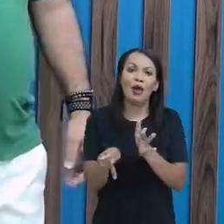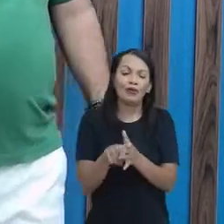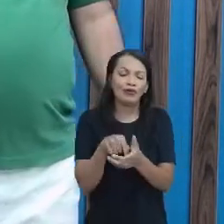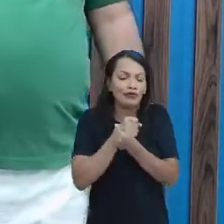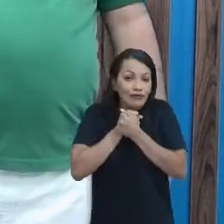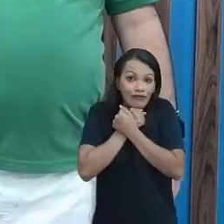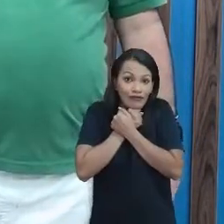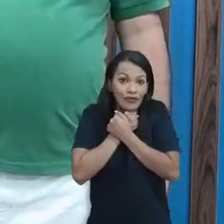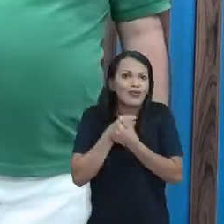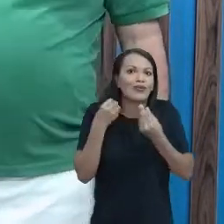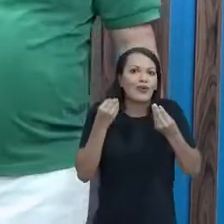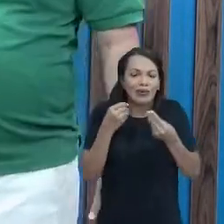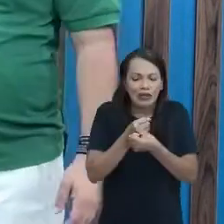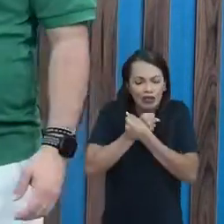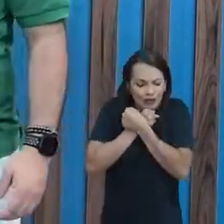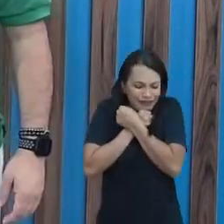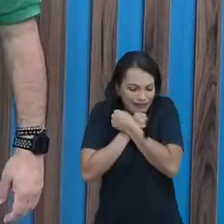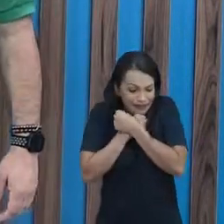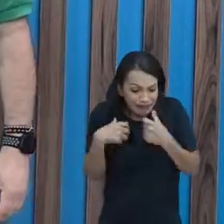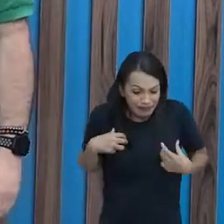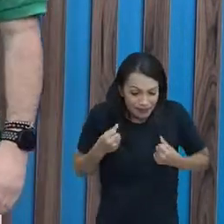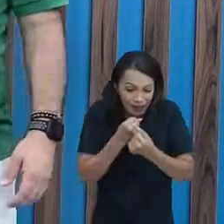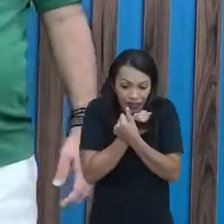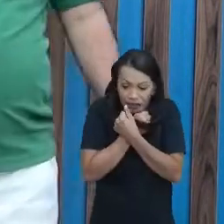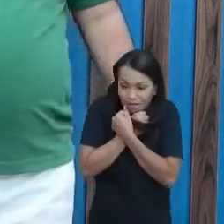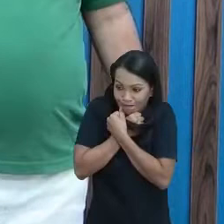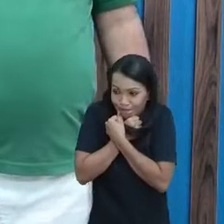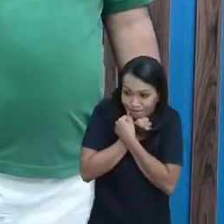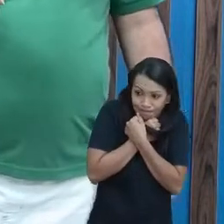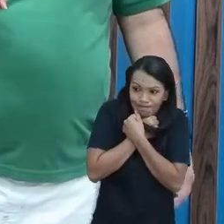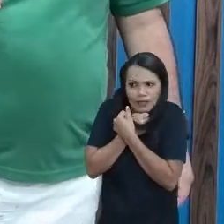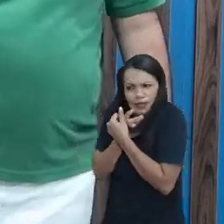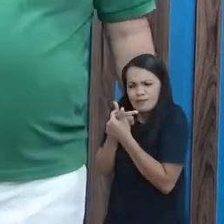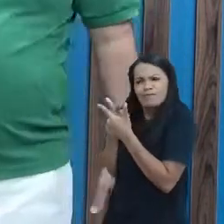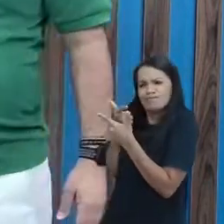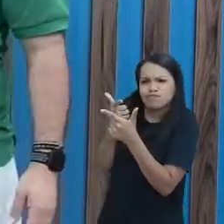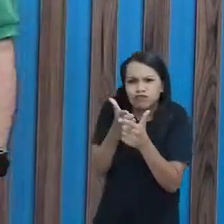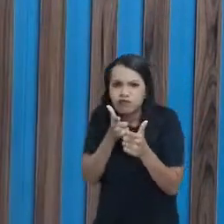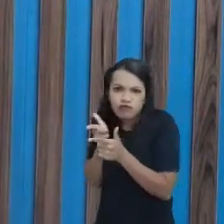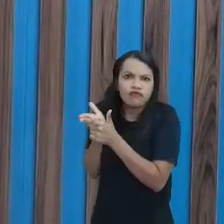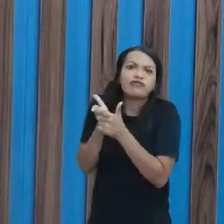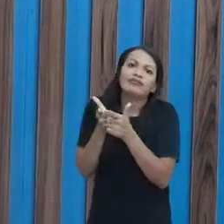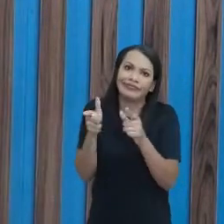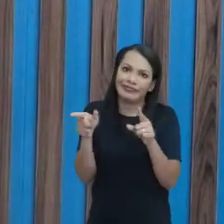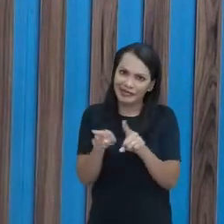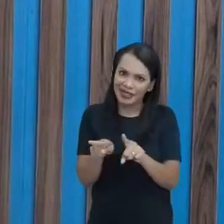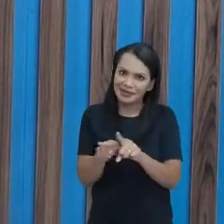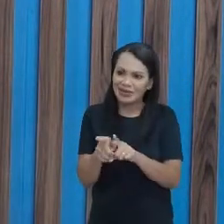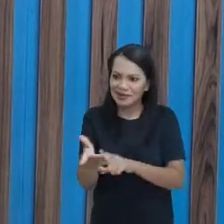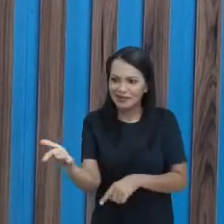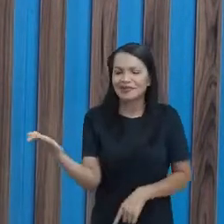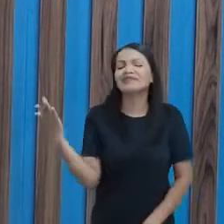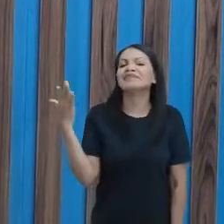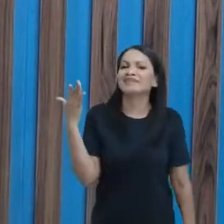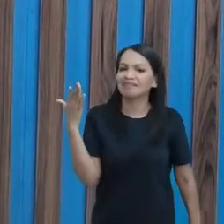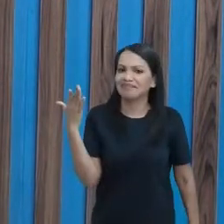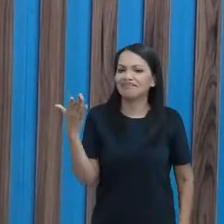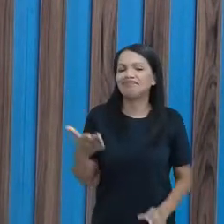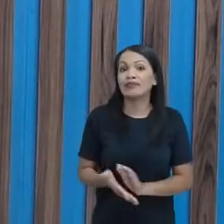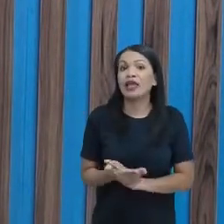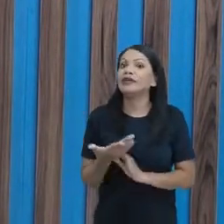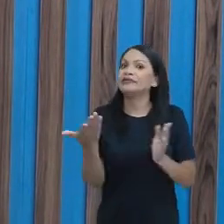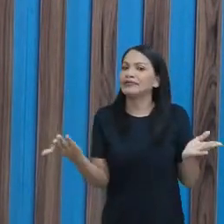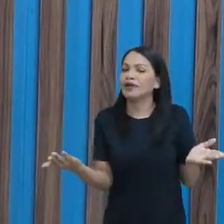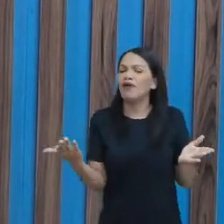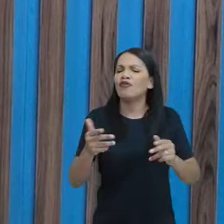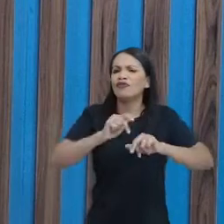muitos soldados alemães eles vão morrer também, e a gente vai ter o quê? Os alemães foram derrotados, né,